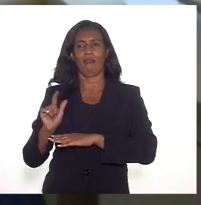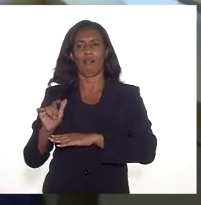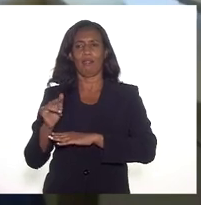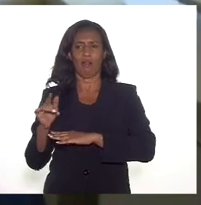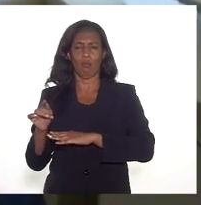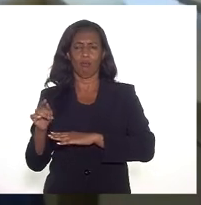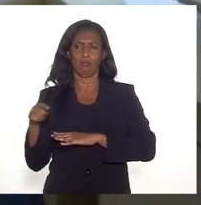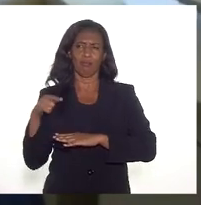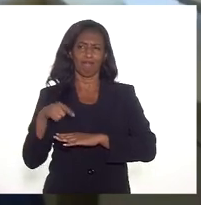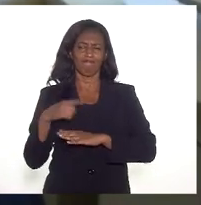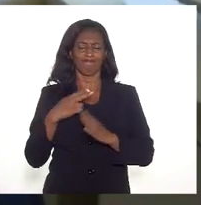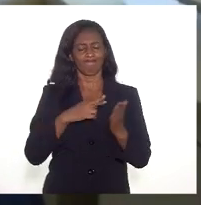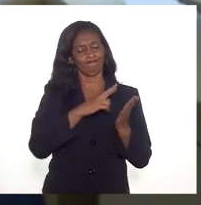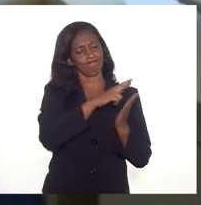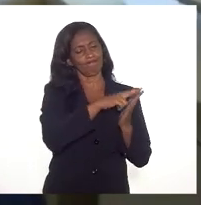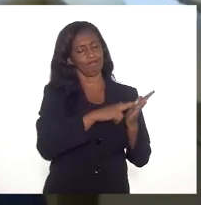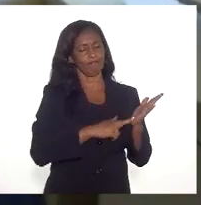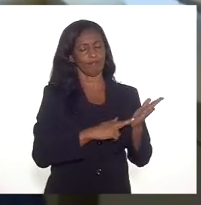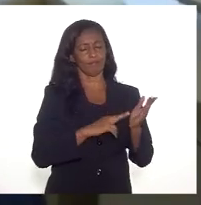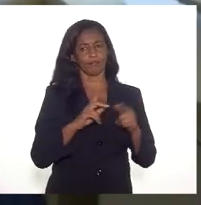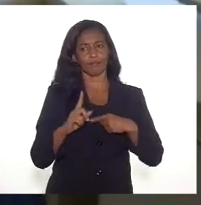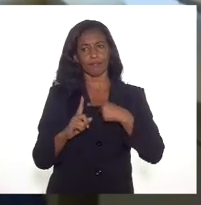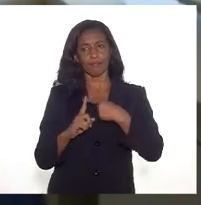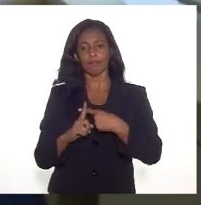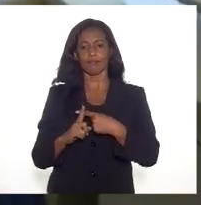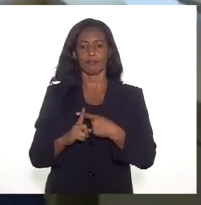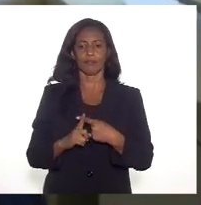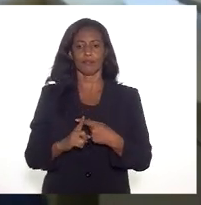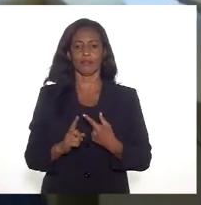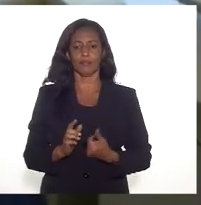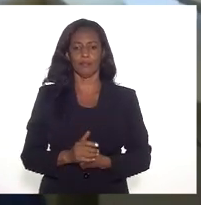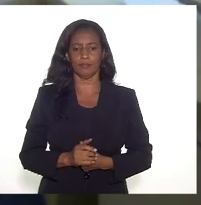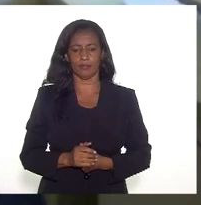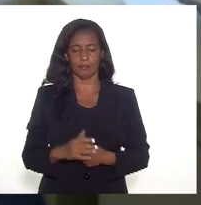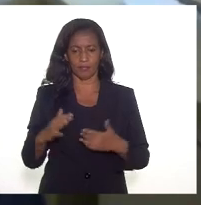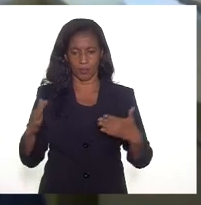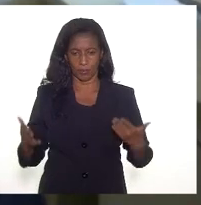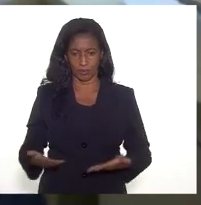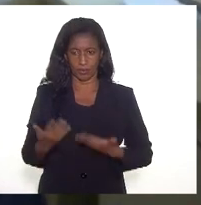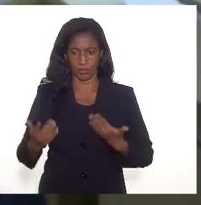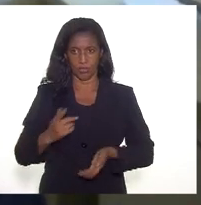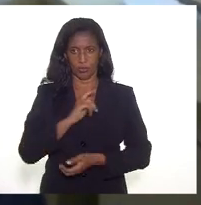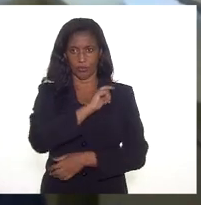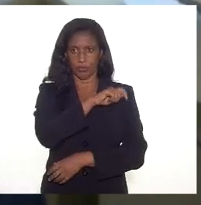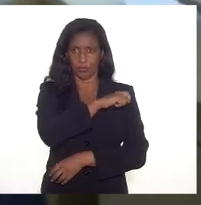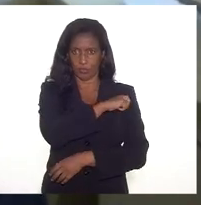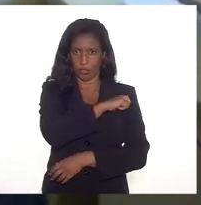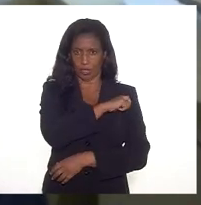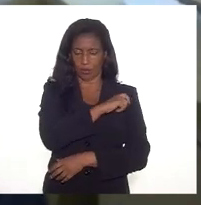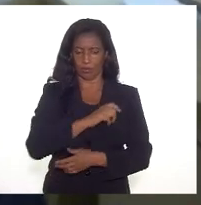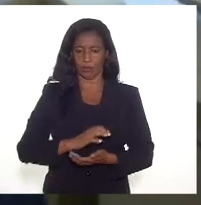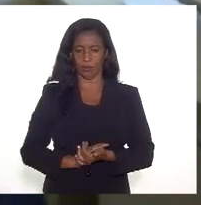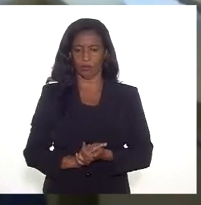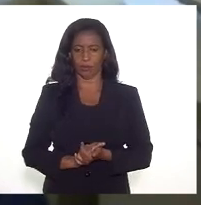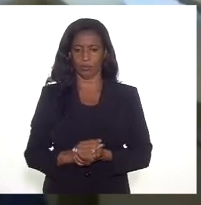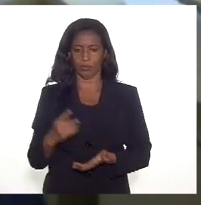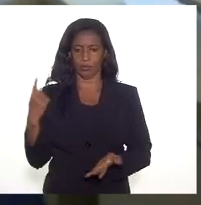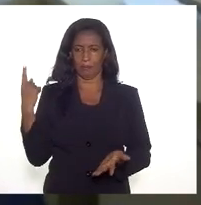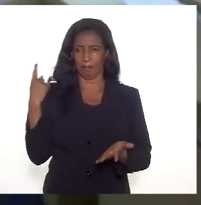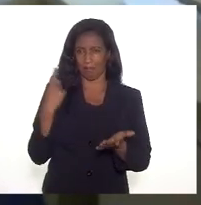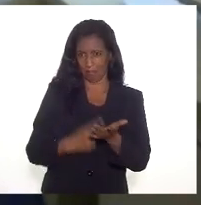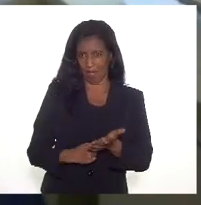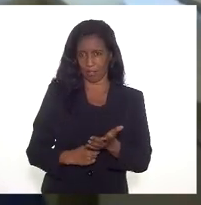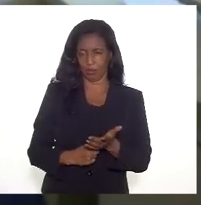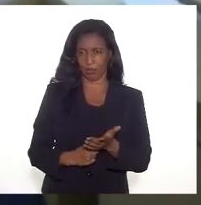redação e mais a questão do incentivo fiscal, do impacto do